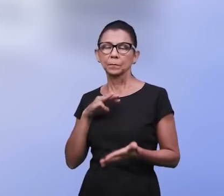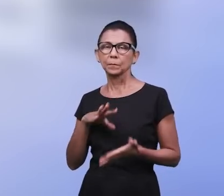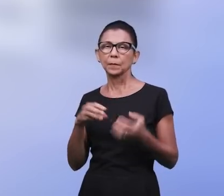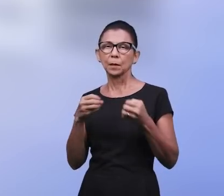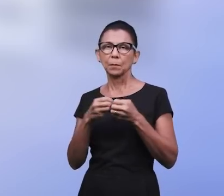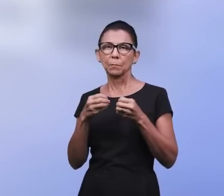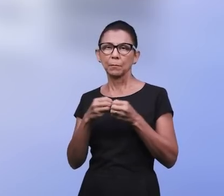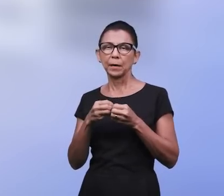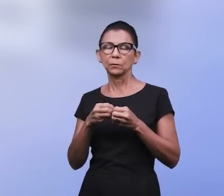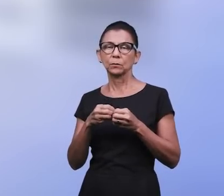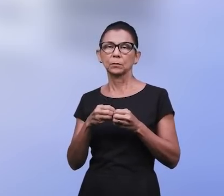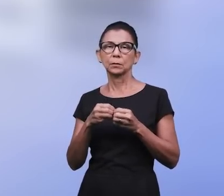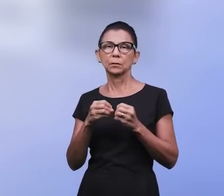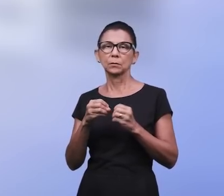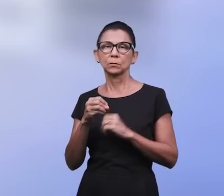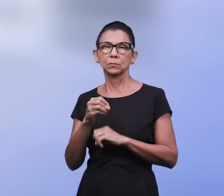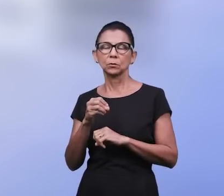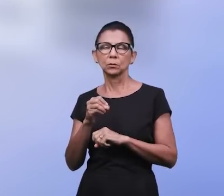Valadares.